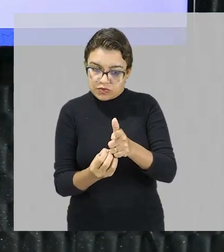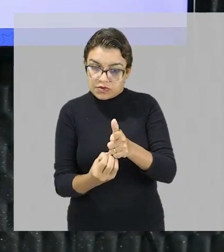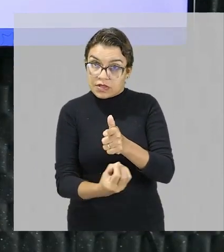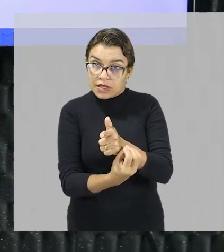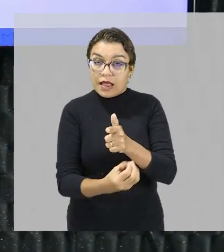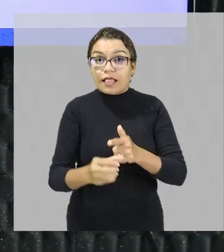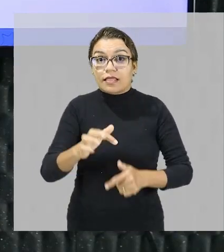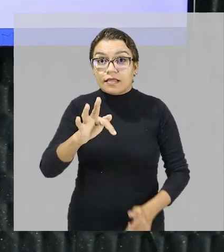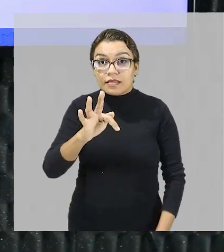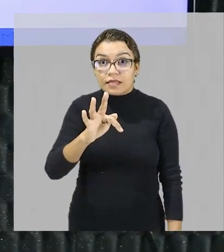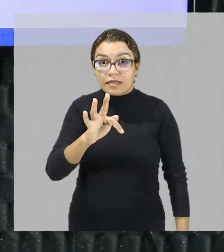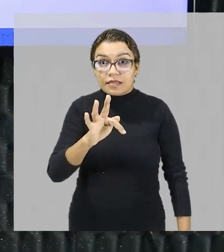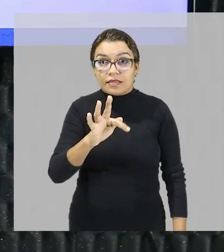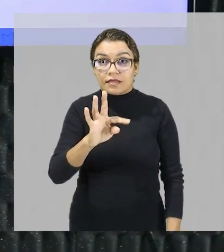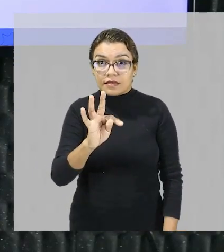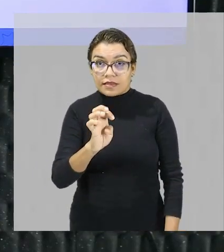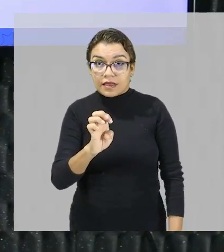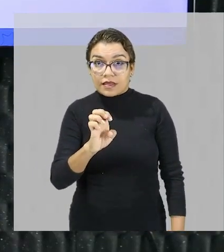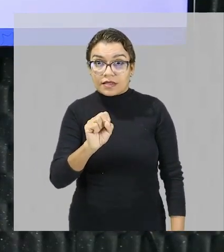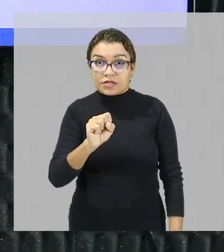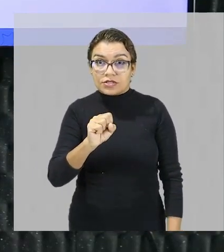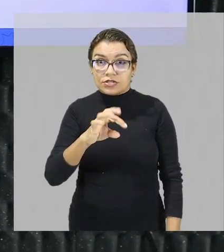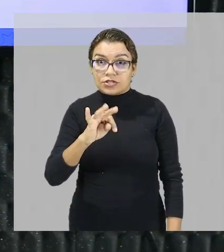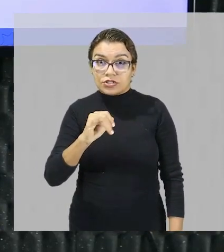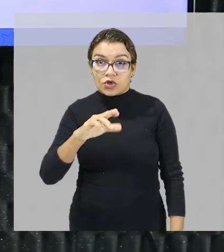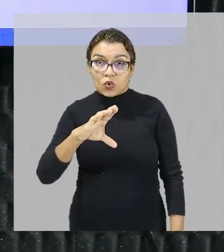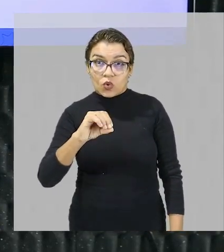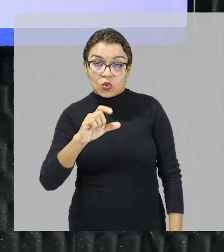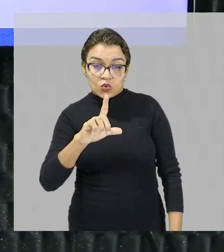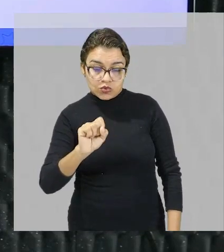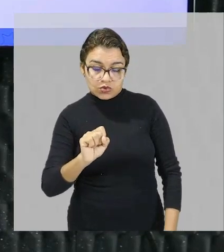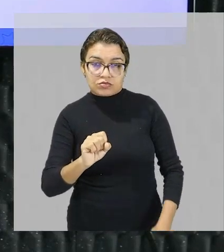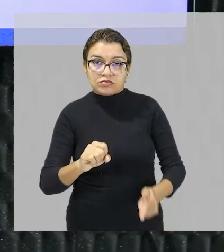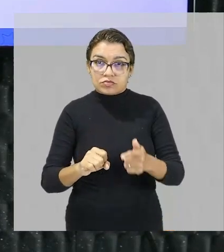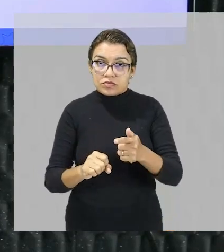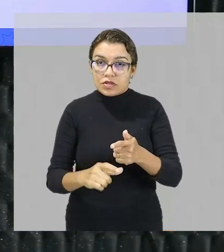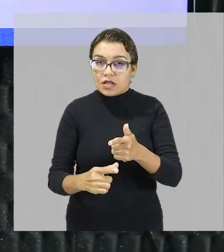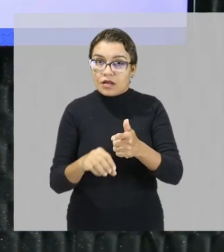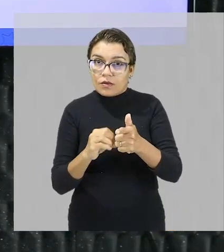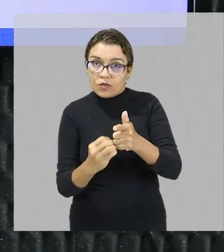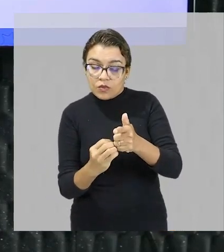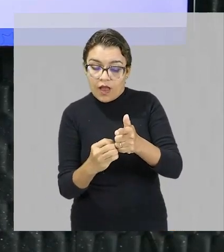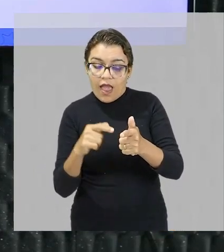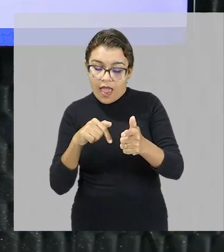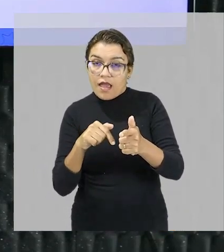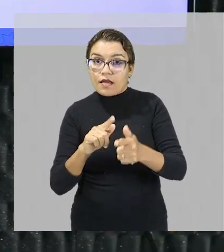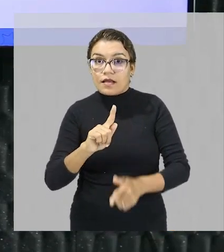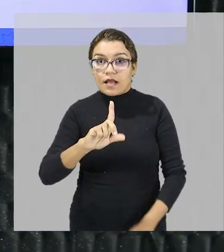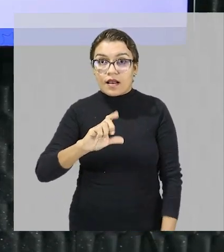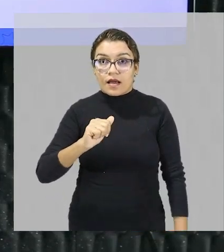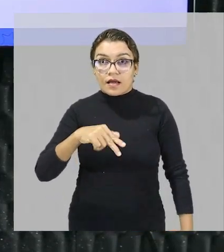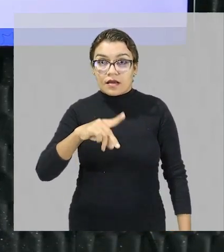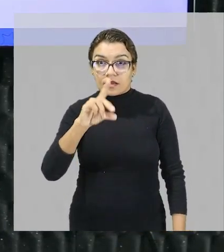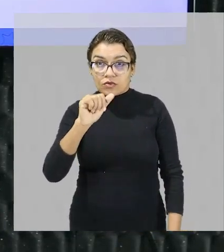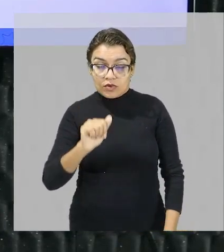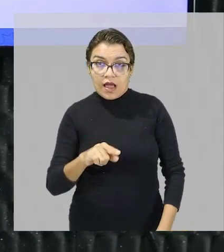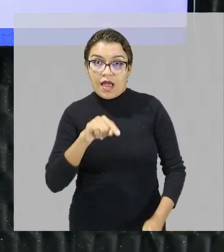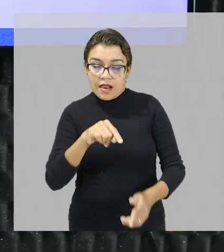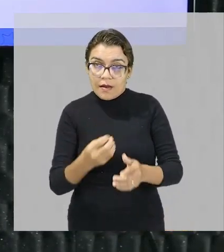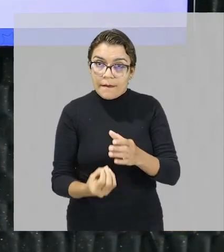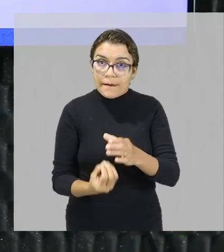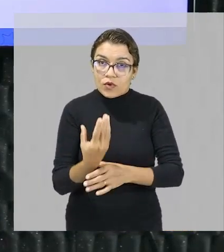os testículos, por exemplo, funcionam como uma glândula endócrina, porque além de